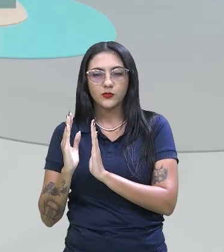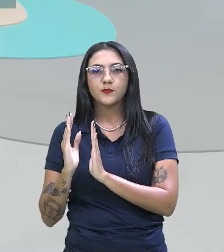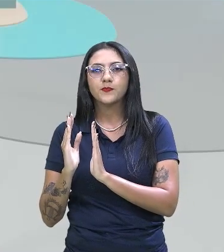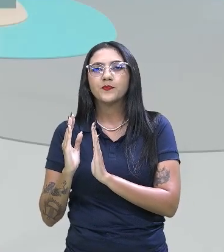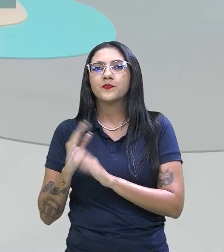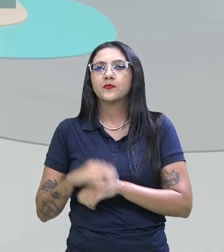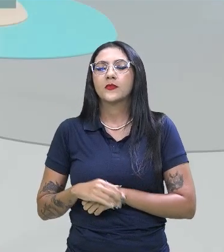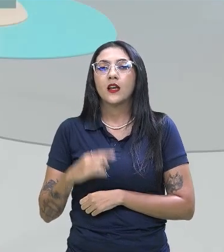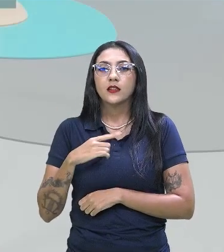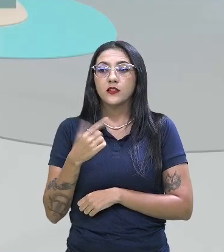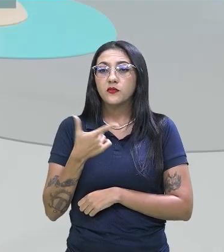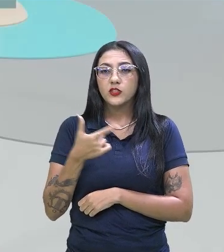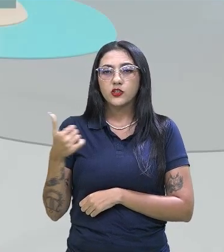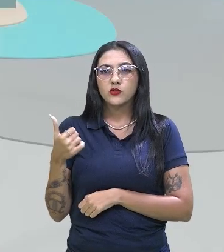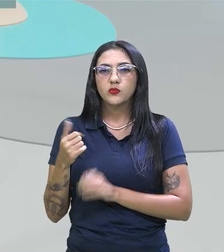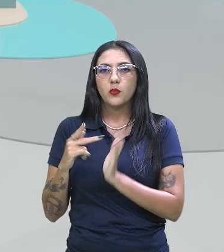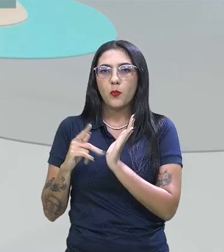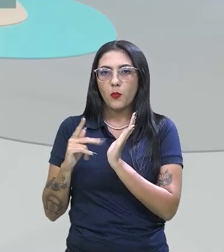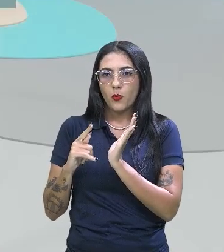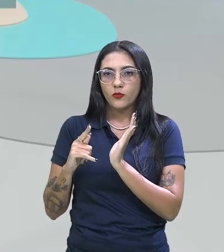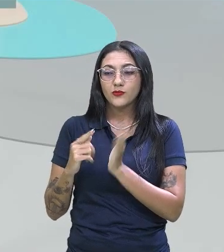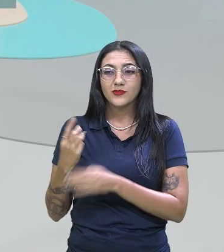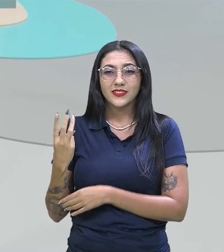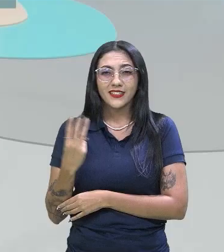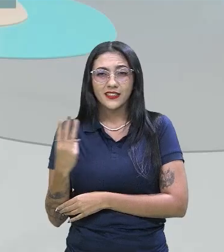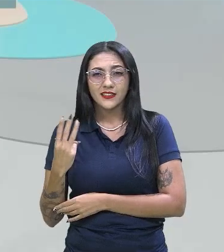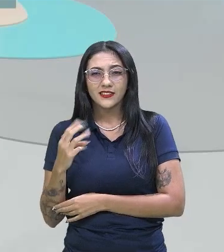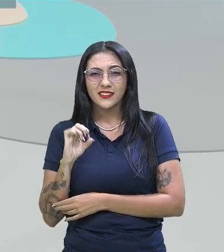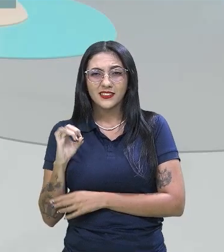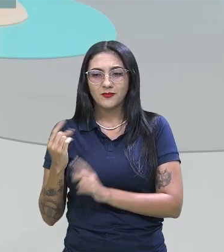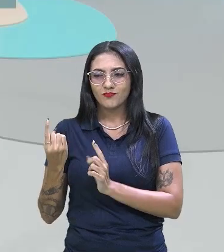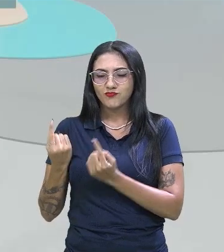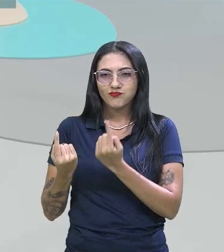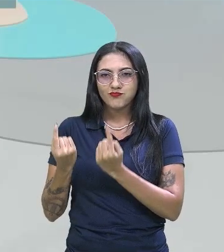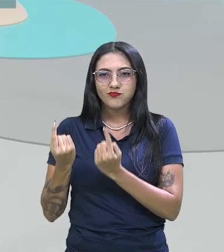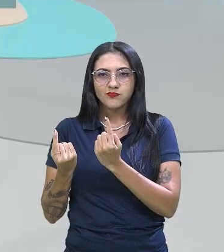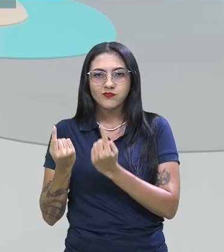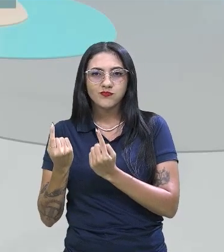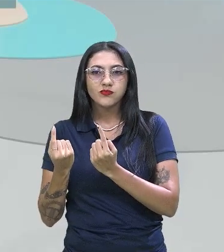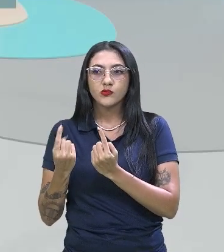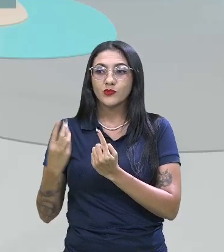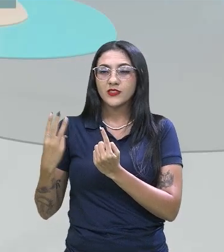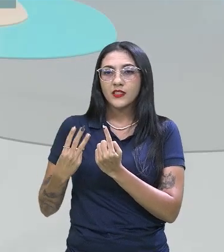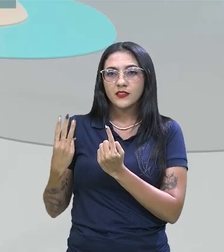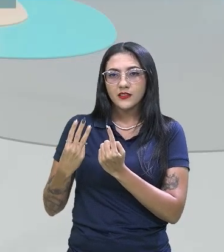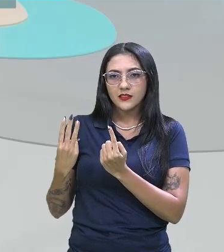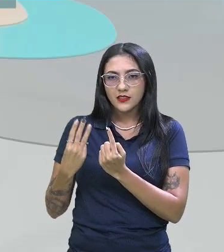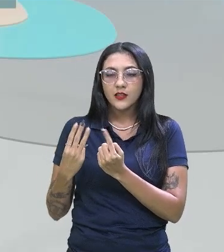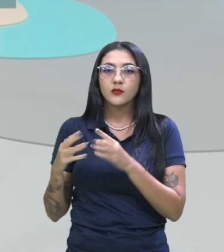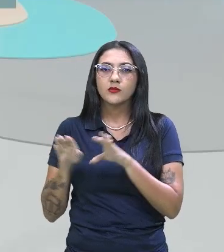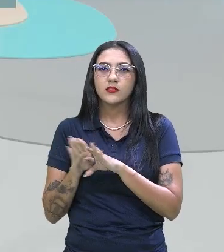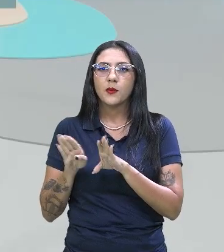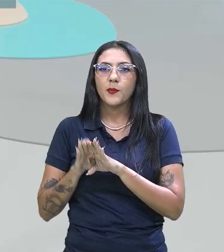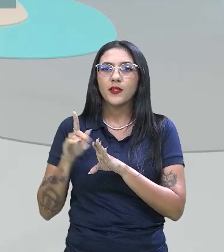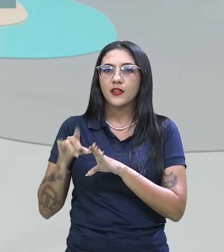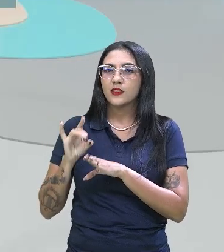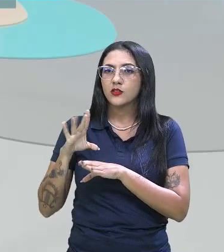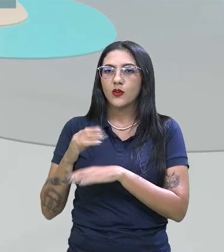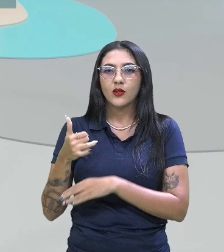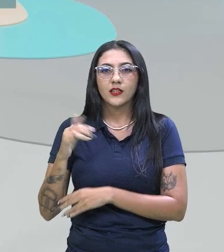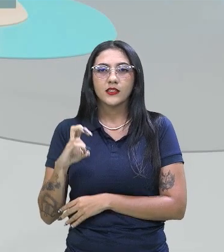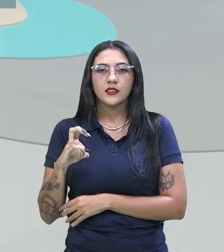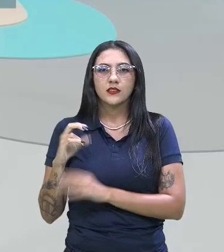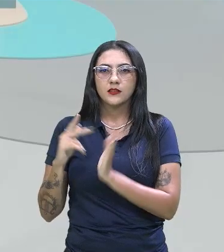com 21 pontos, e o terceiro set é usado em caso de empate, também tendo no máximo 15